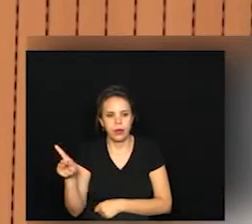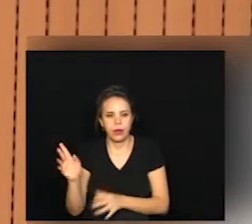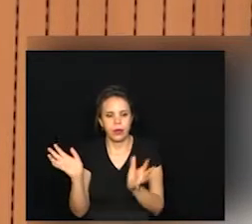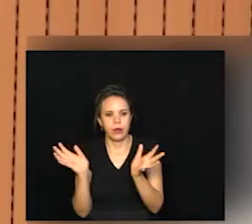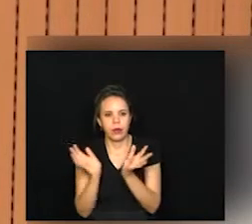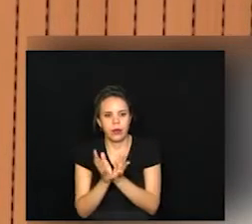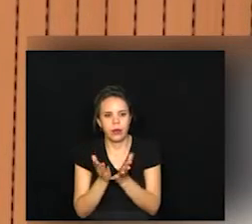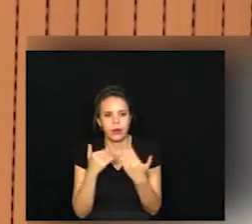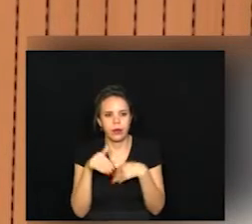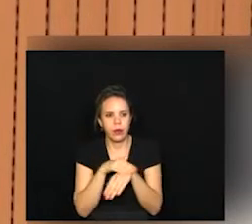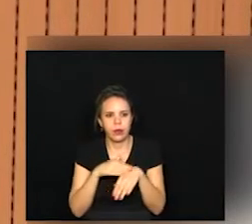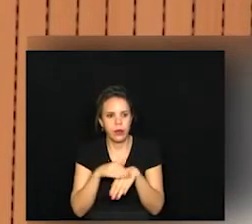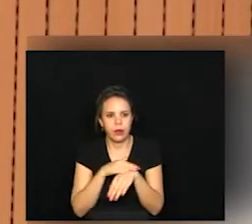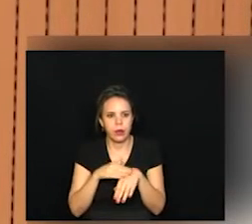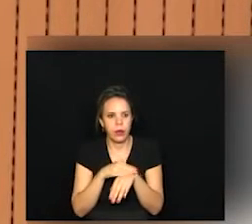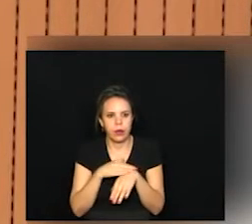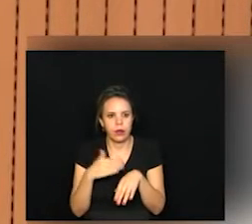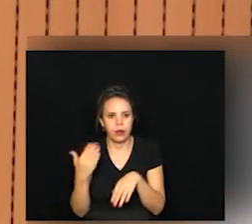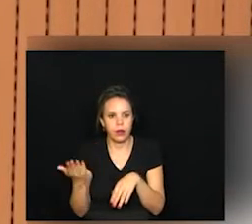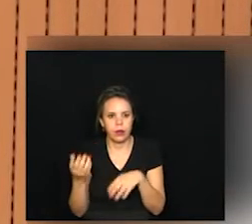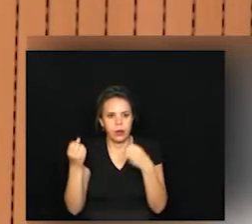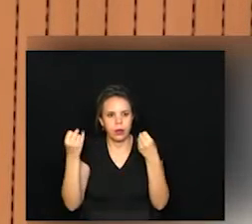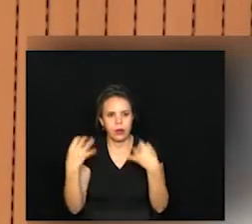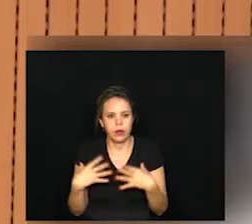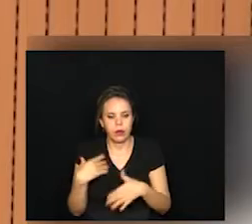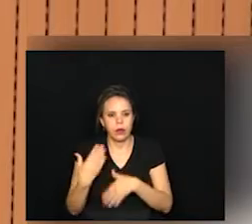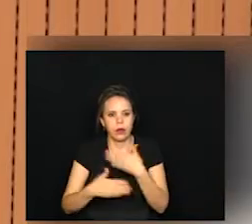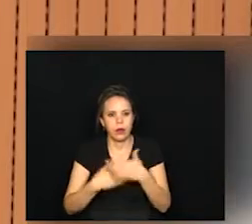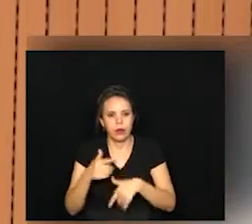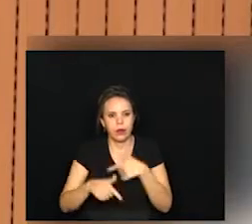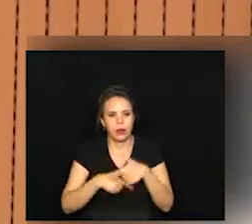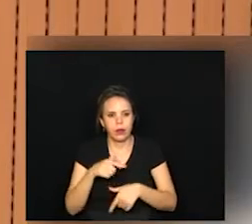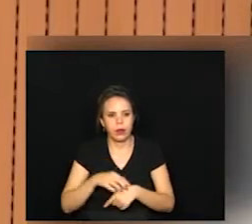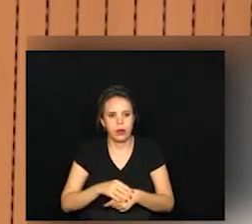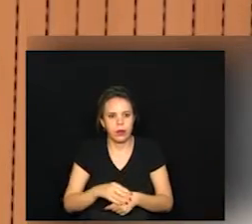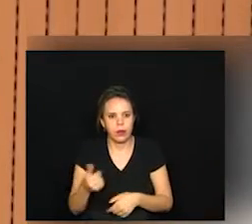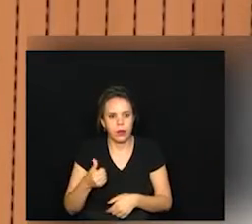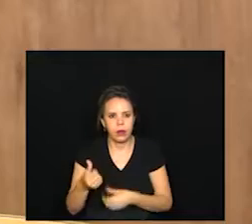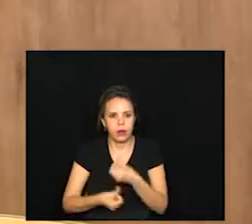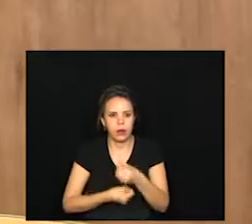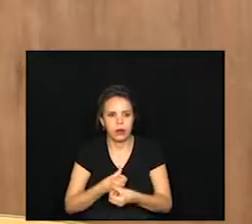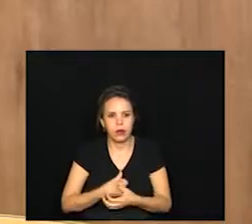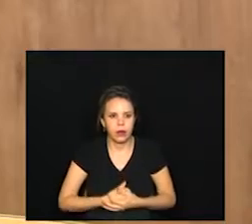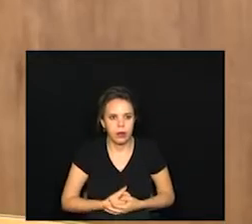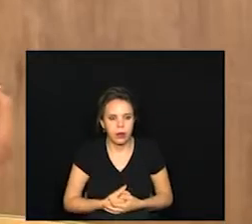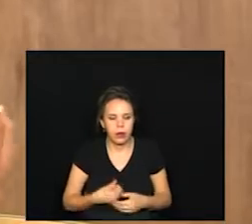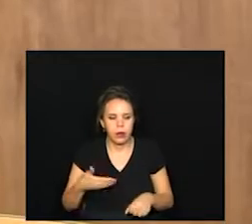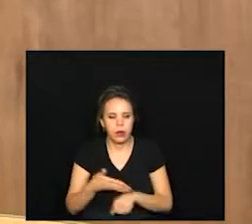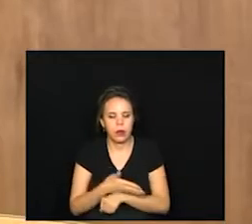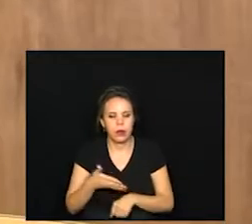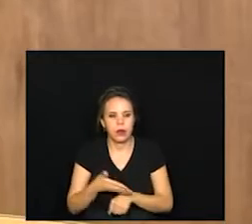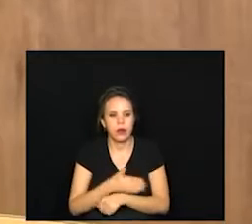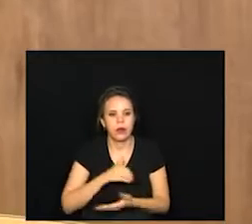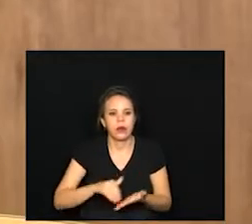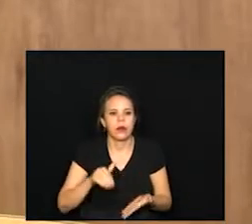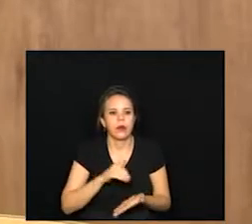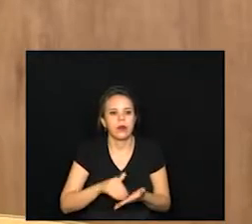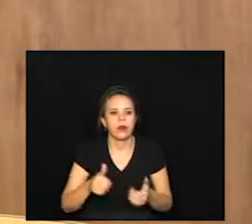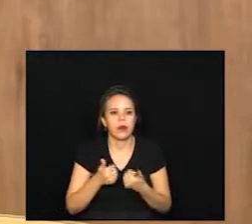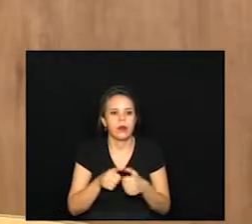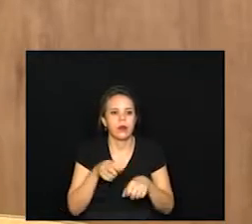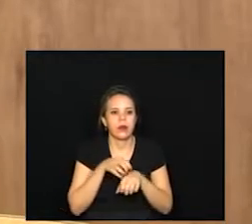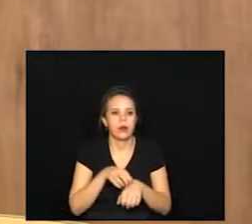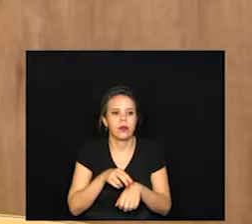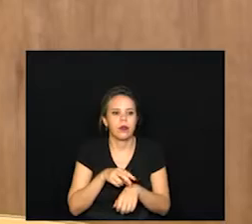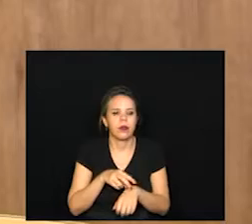grupo, conversou com a nossa equipe e explicou o andamento dos trabalhos no primeiro semestre. Participaram o secretário de Transporte,